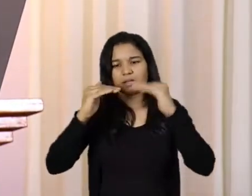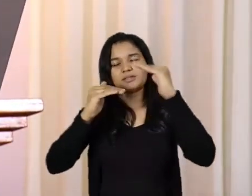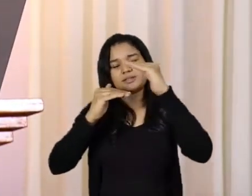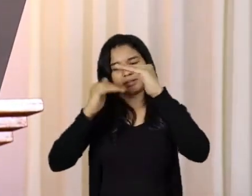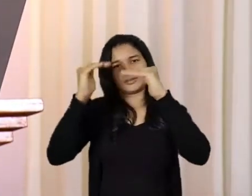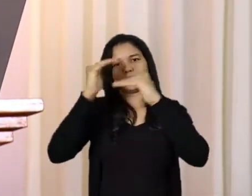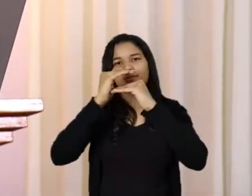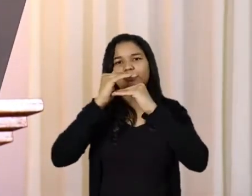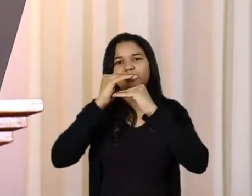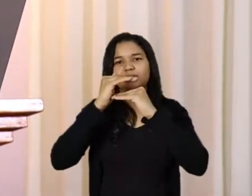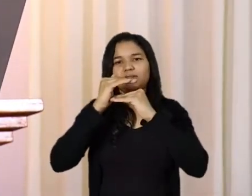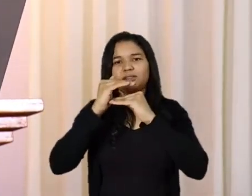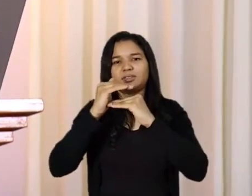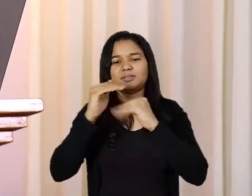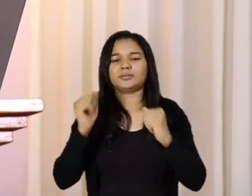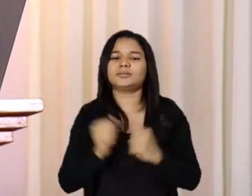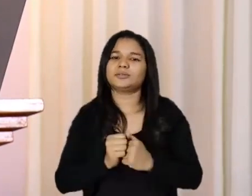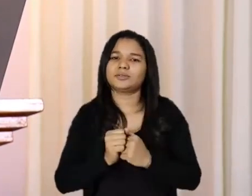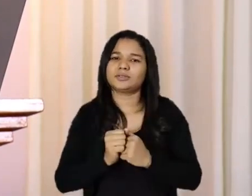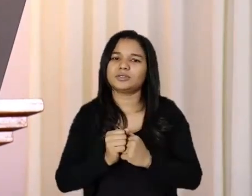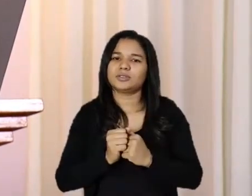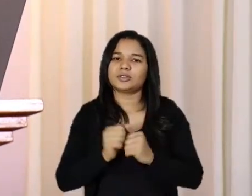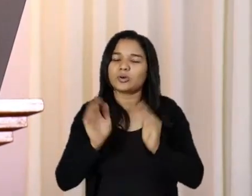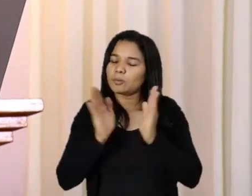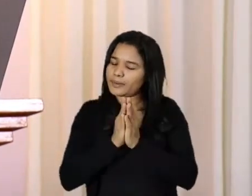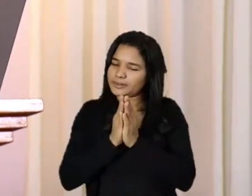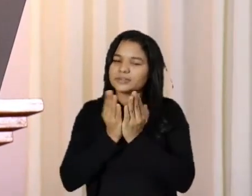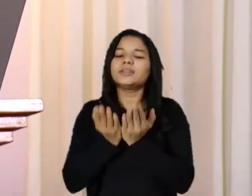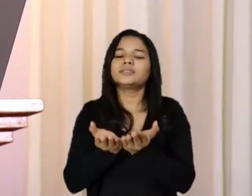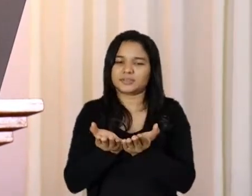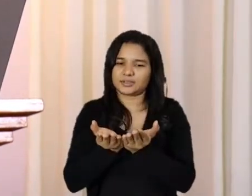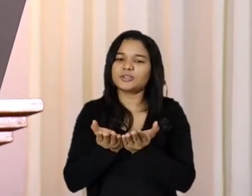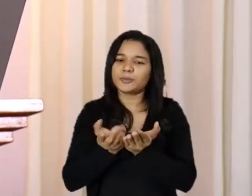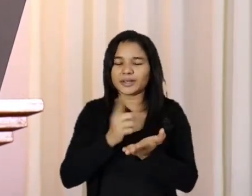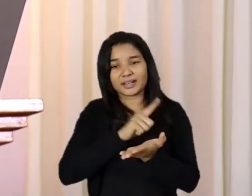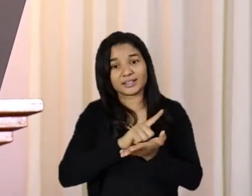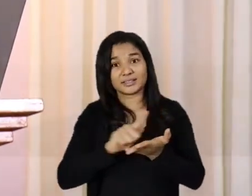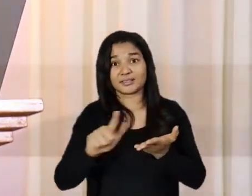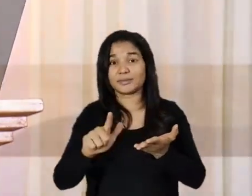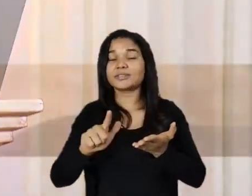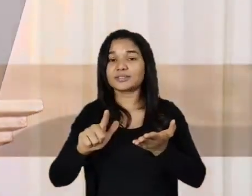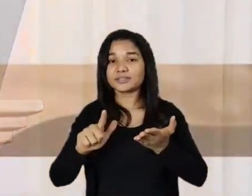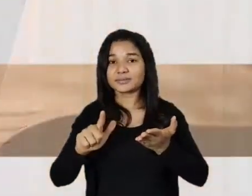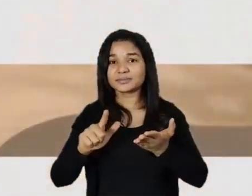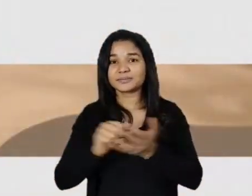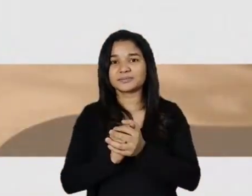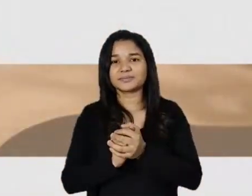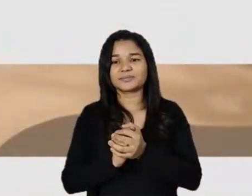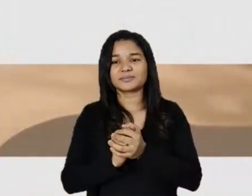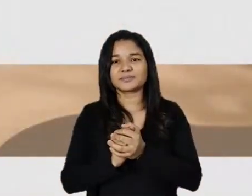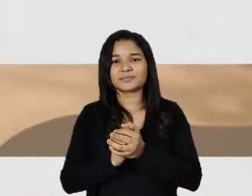Gênesis, capítulo 6, versículos 14 a 16,